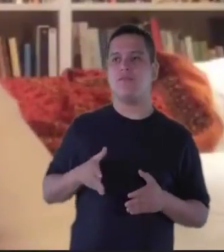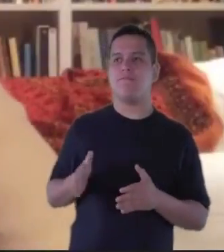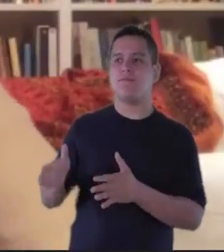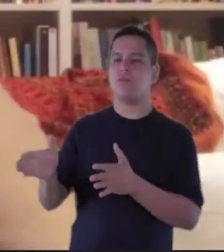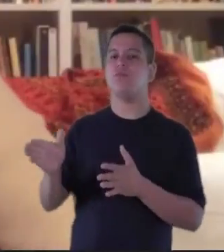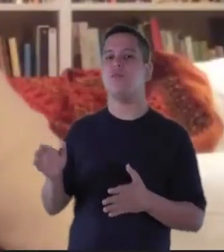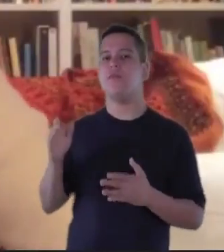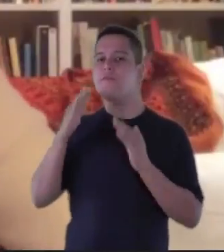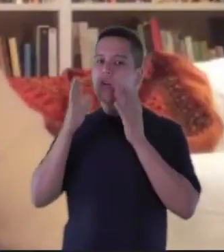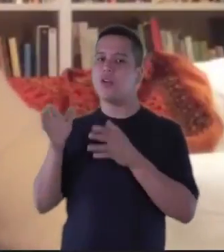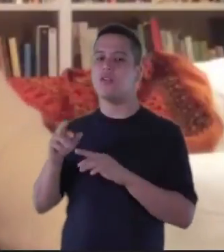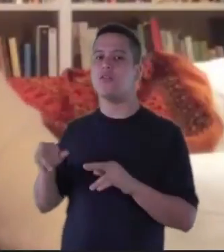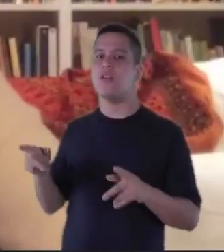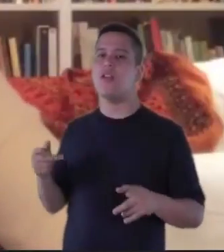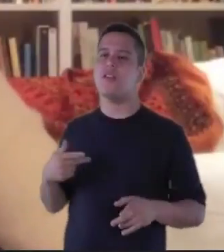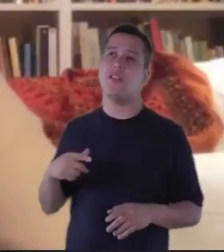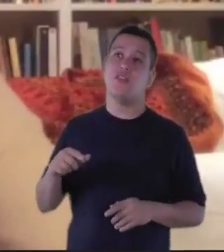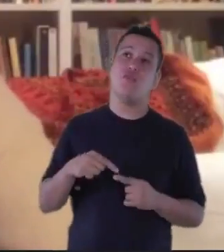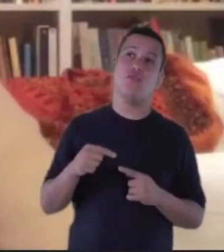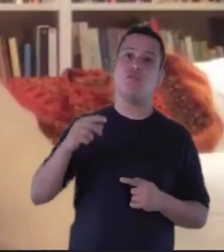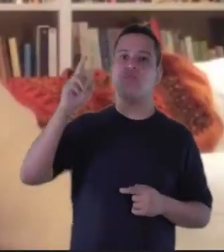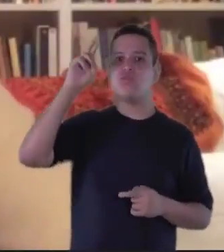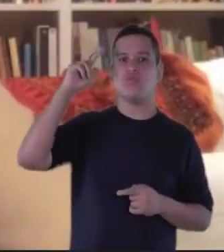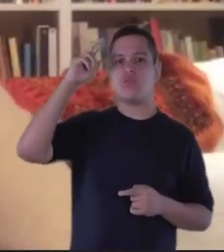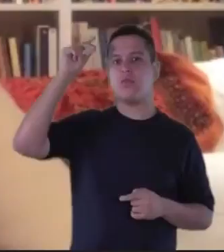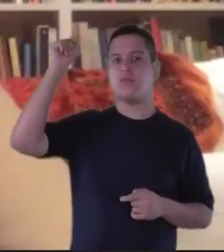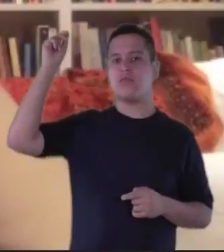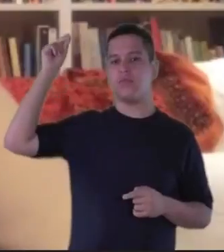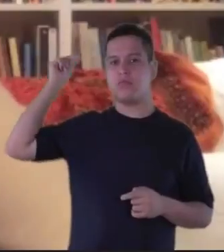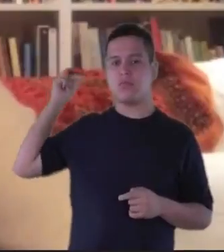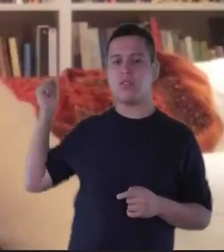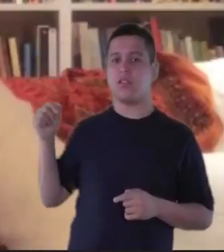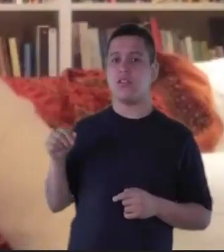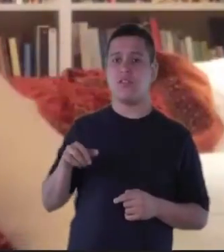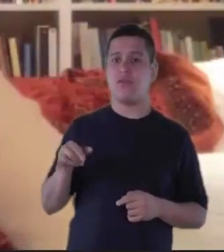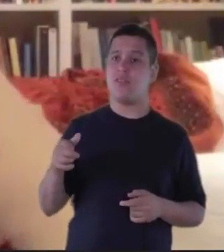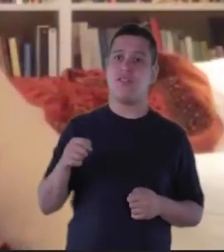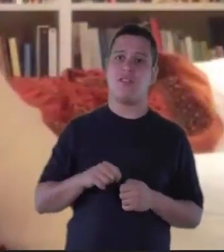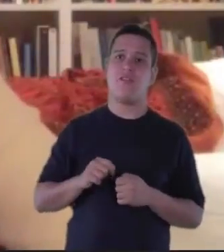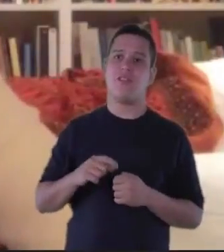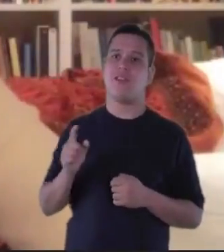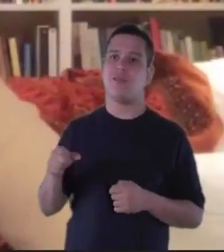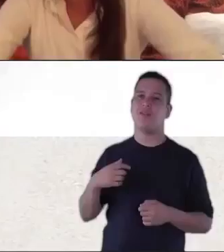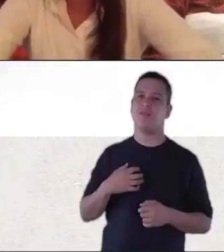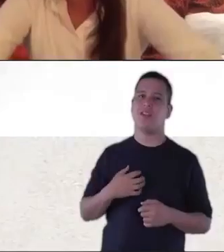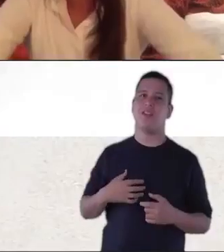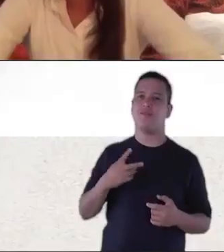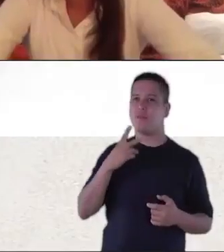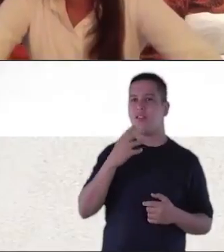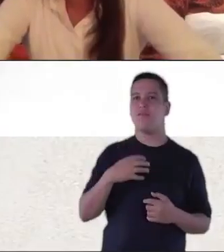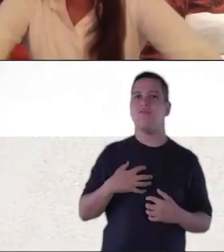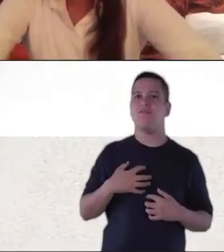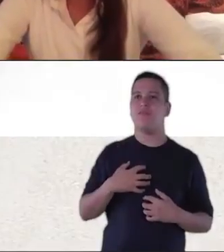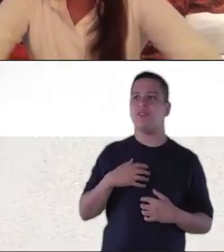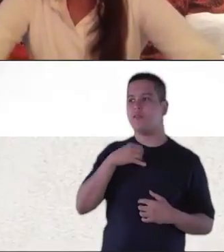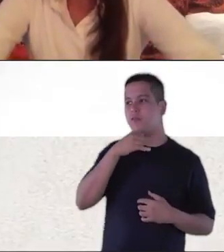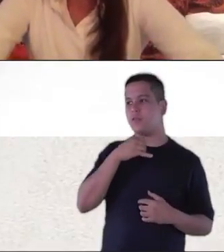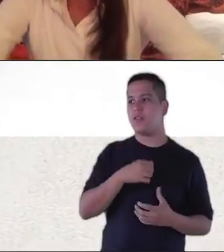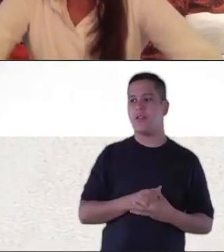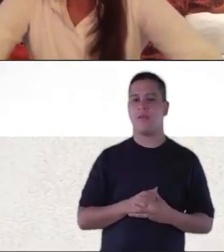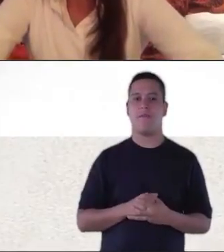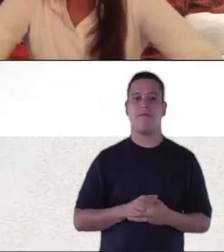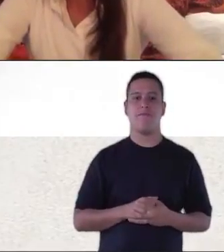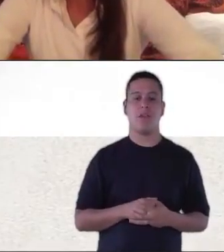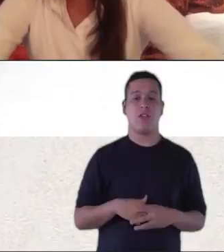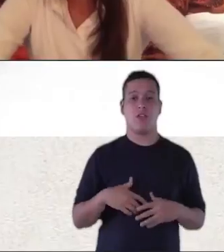é um sonho antigo e a gente tem que realizar esses sonhos, senão viram frustrações, né? Agora eu acho que nós já estamos caminhando